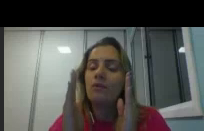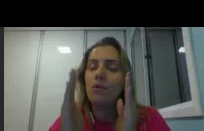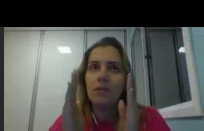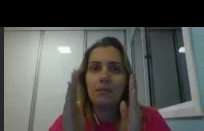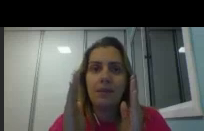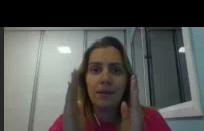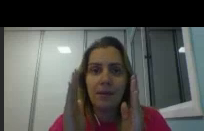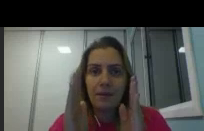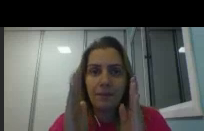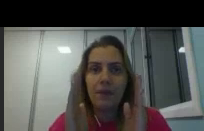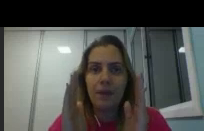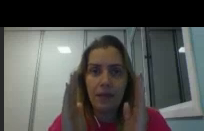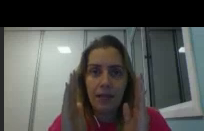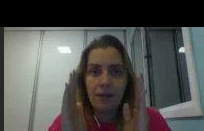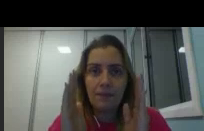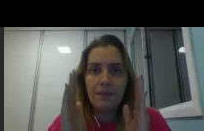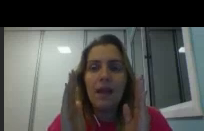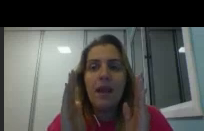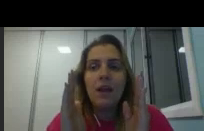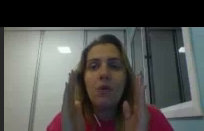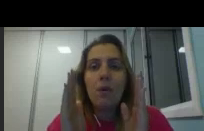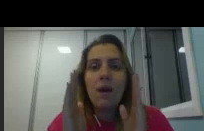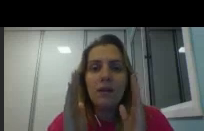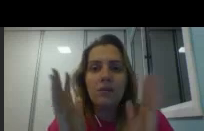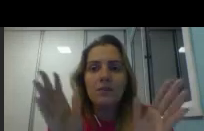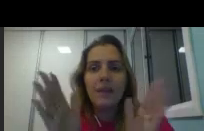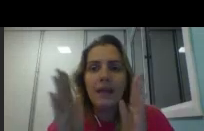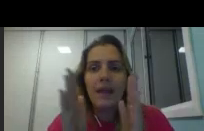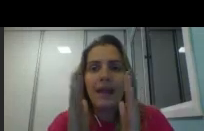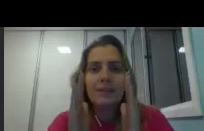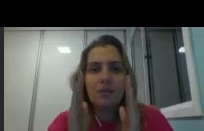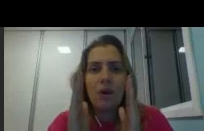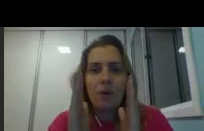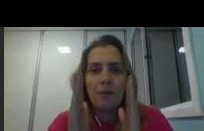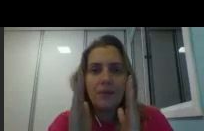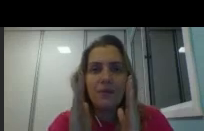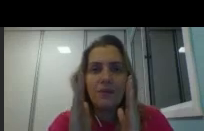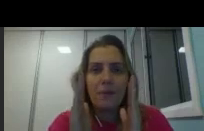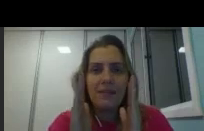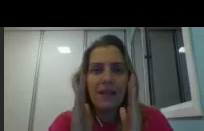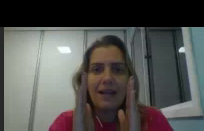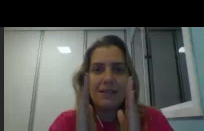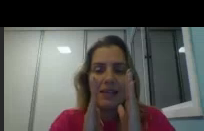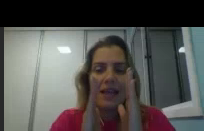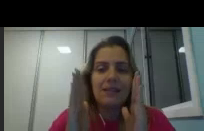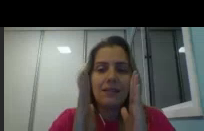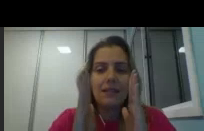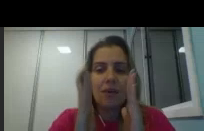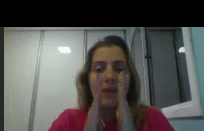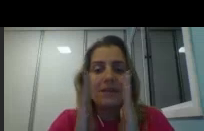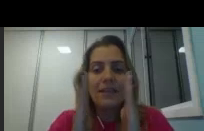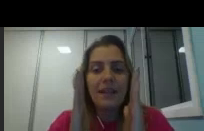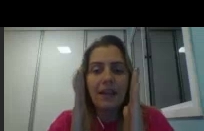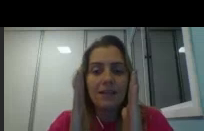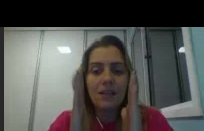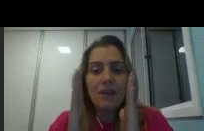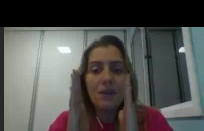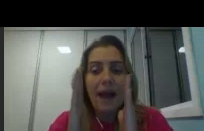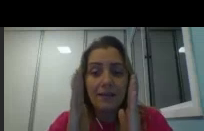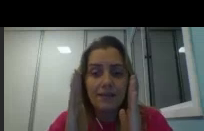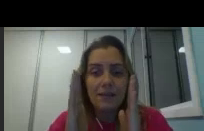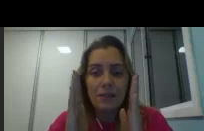no filamento 11 da minha mãe, ok? Quando essas cópias que foram passadas, elas